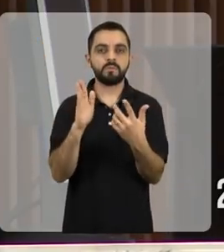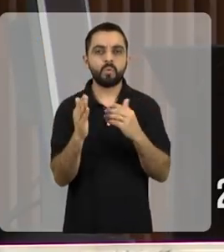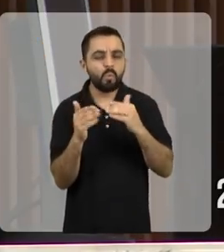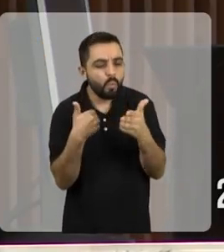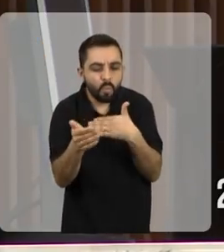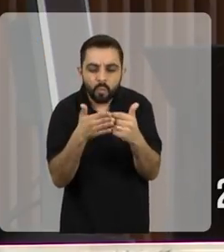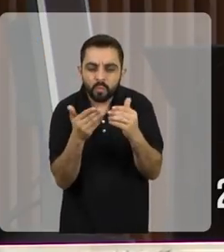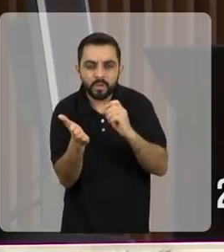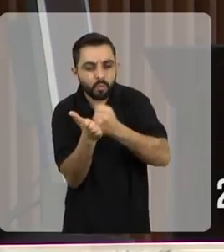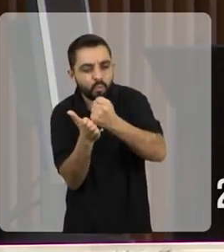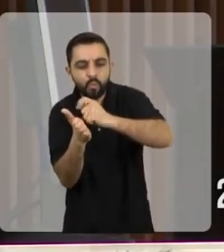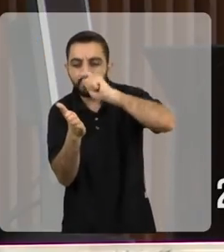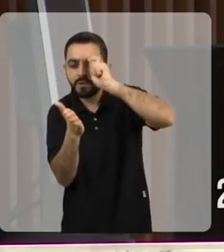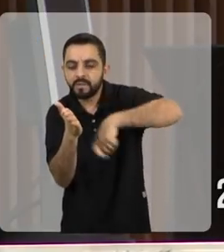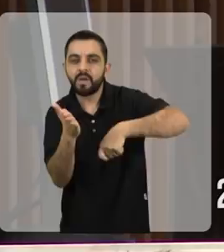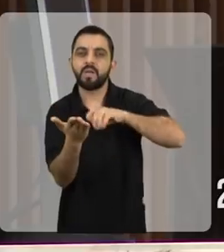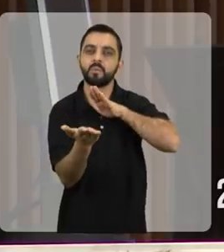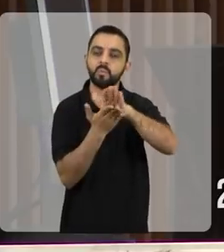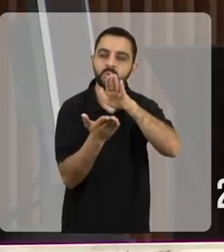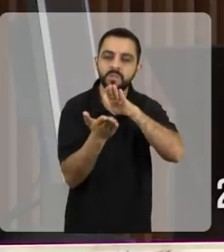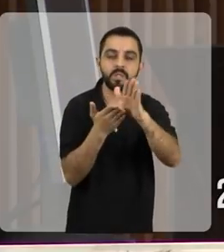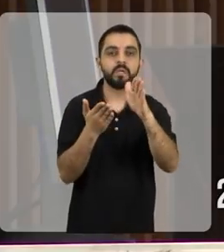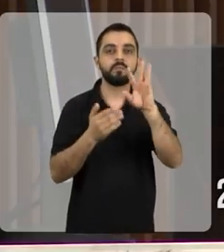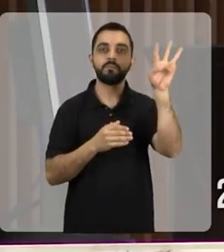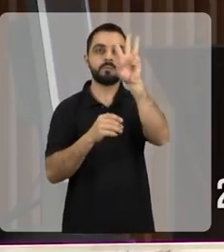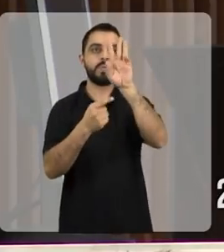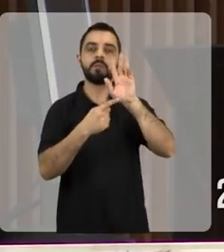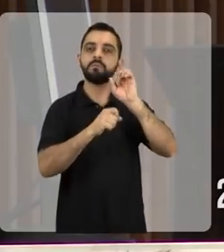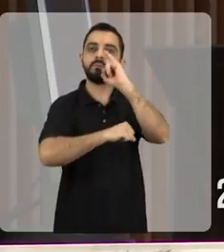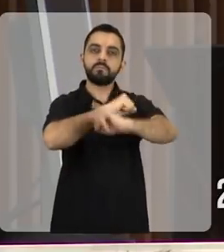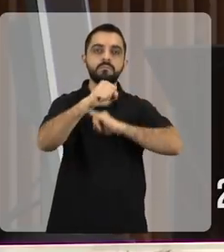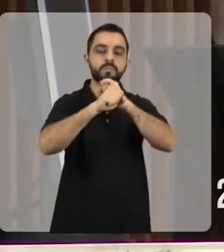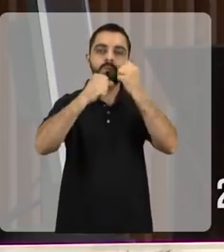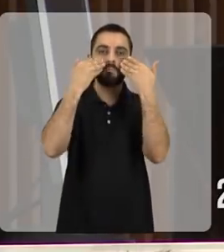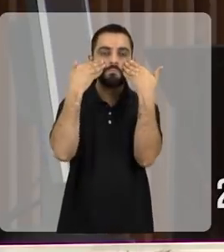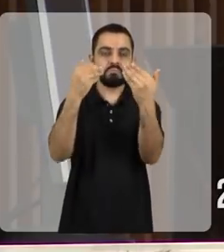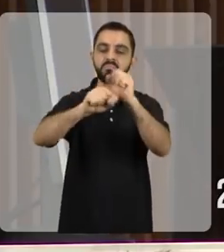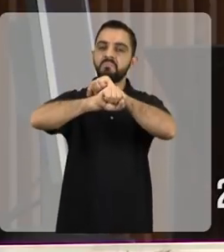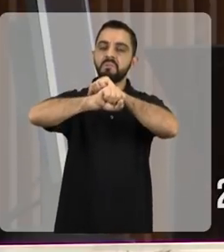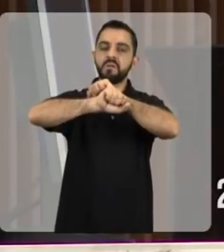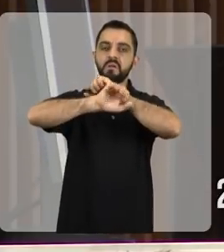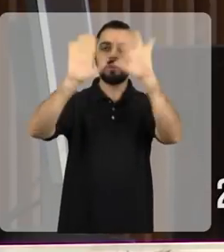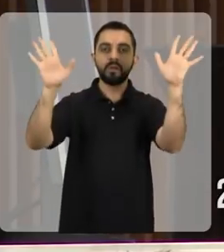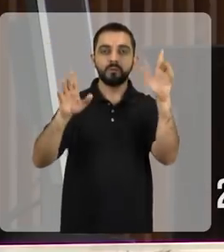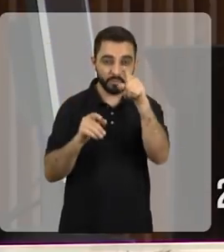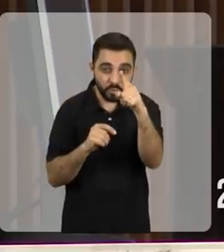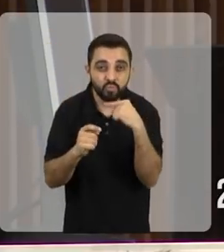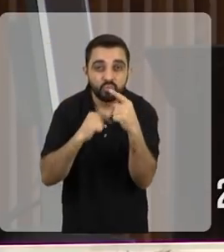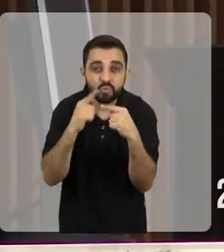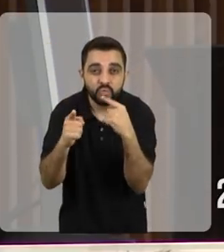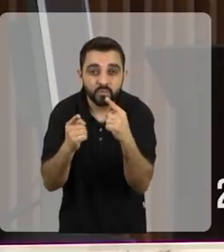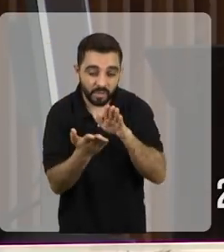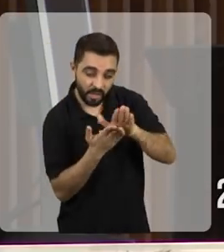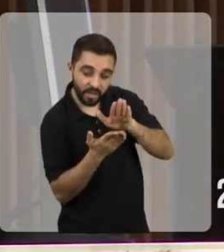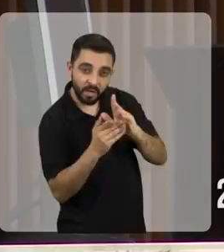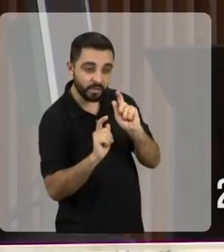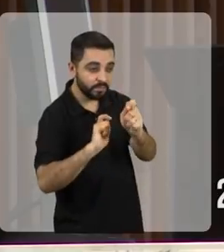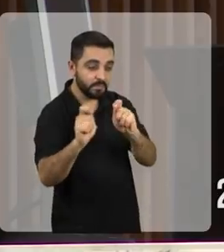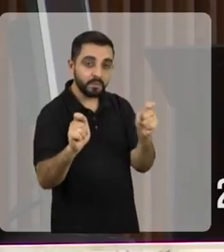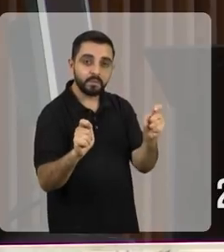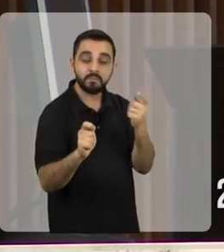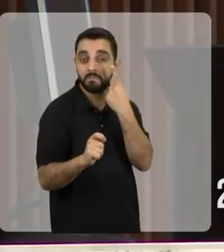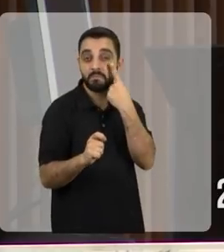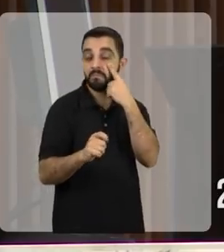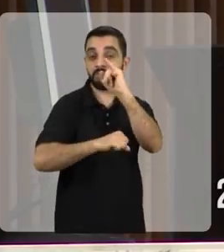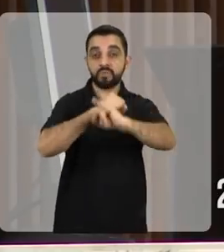nossos contratos até todo o nosso orçamento na rede para quem duvida dos nossos números basta consultar a